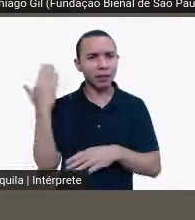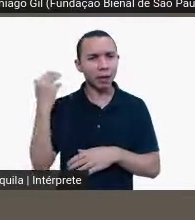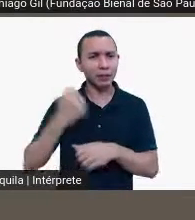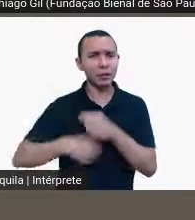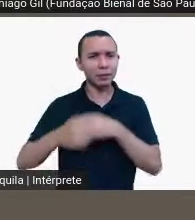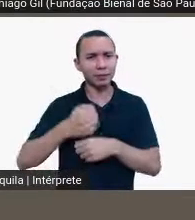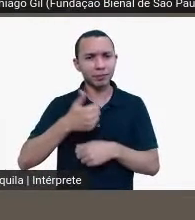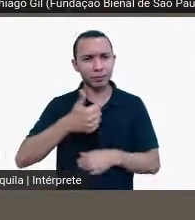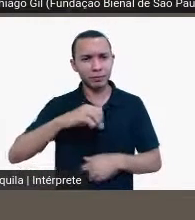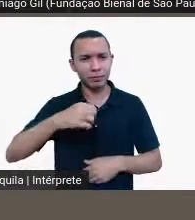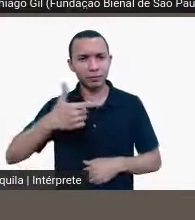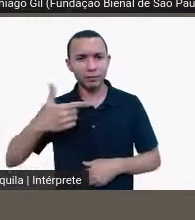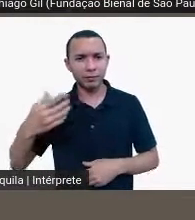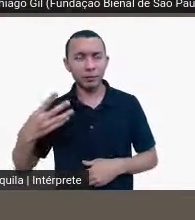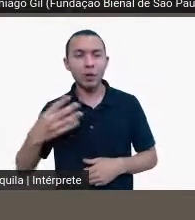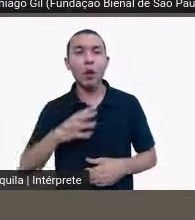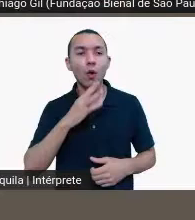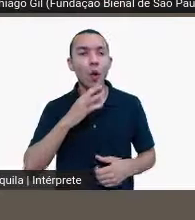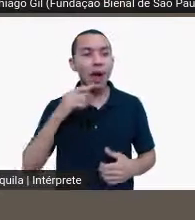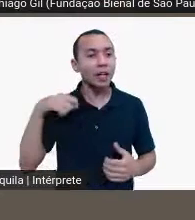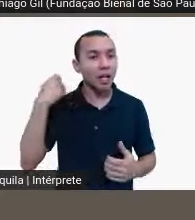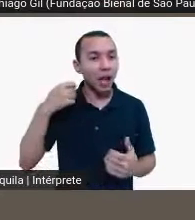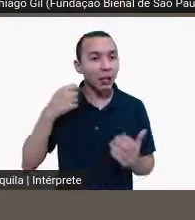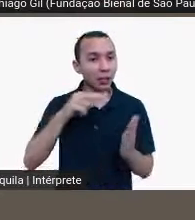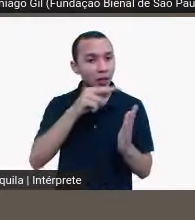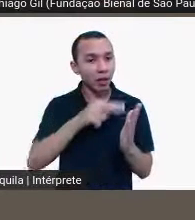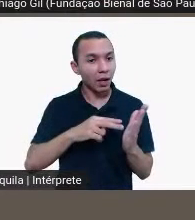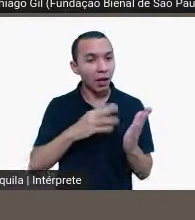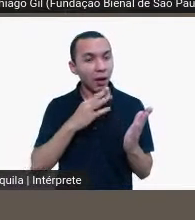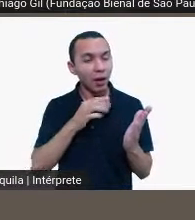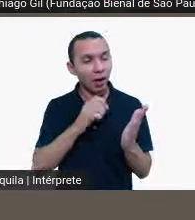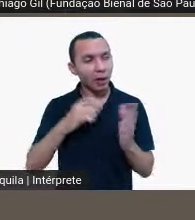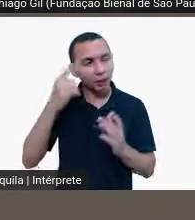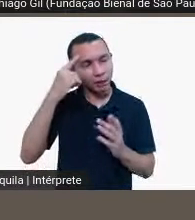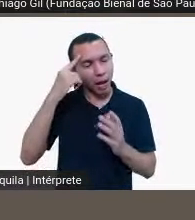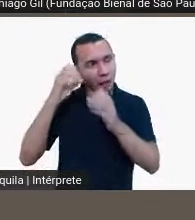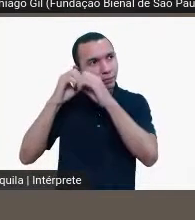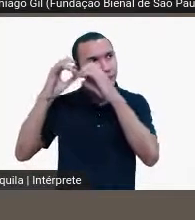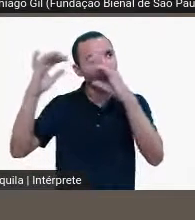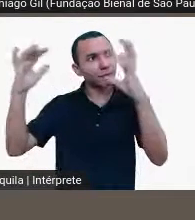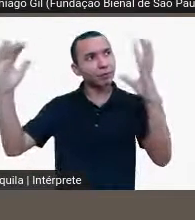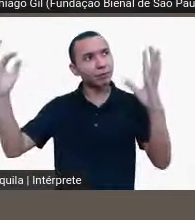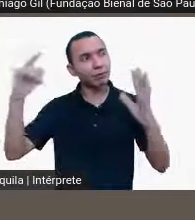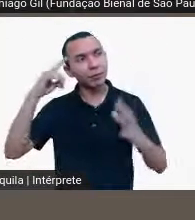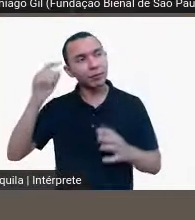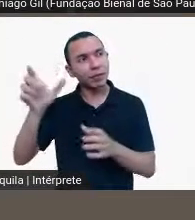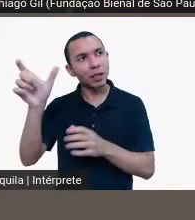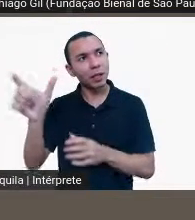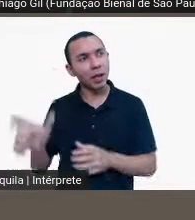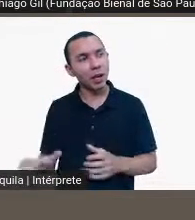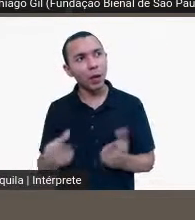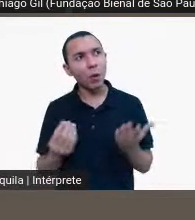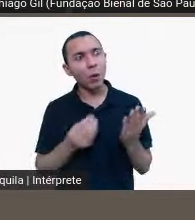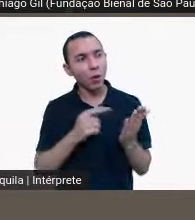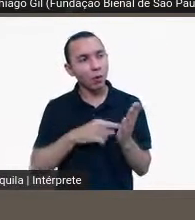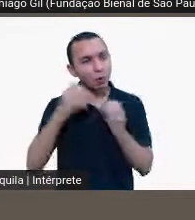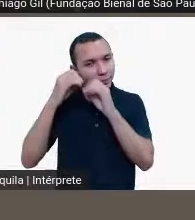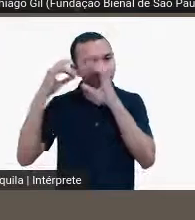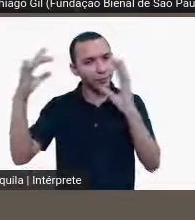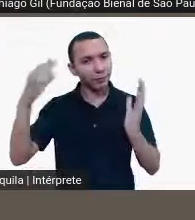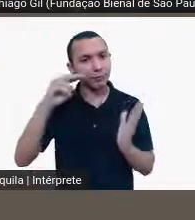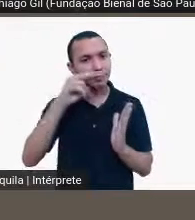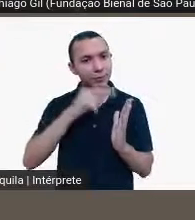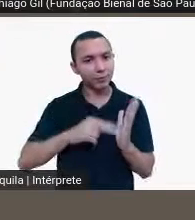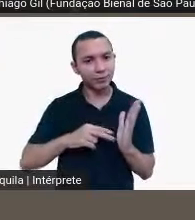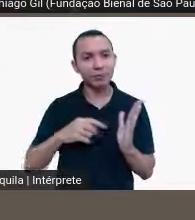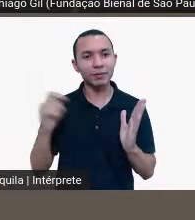conhece as atrizes e é capaz de construir uma imagem da personagem Cotita a partir dessa referência externa.